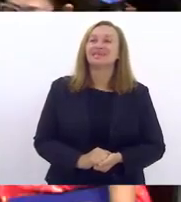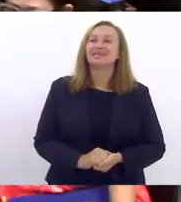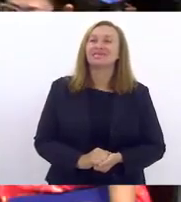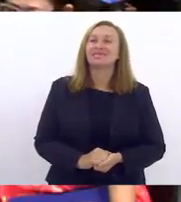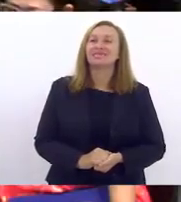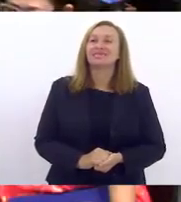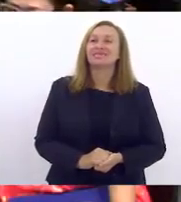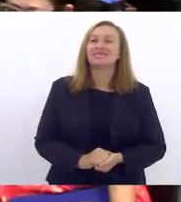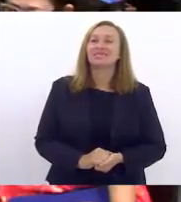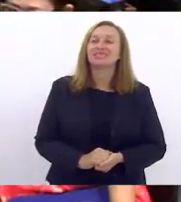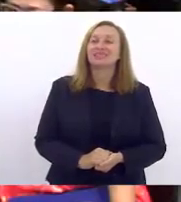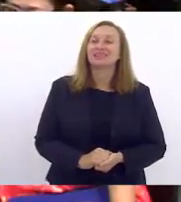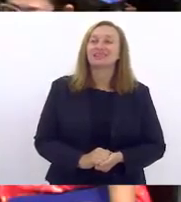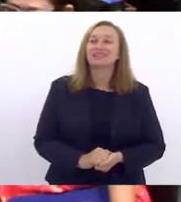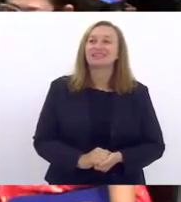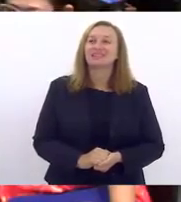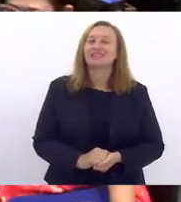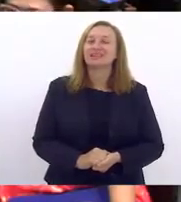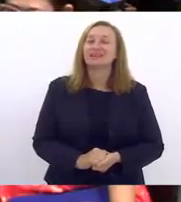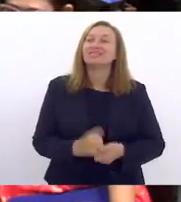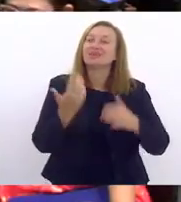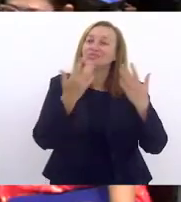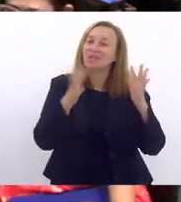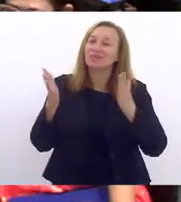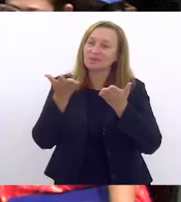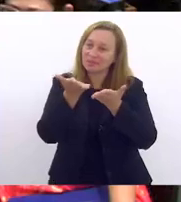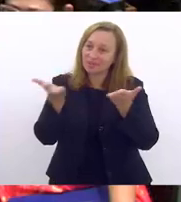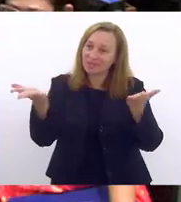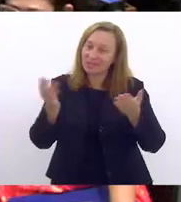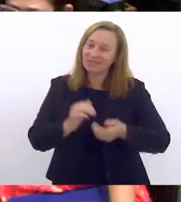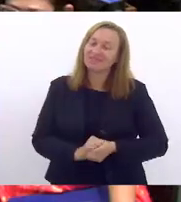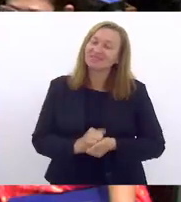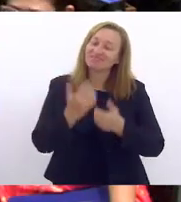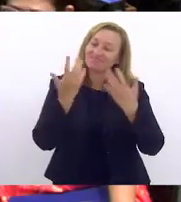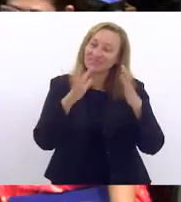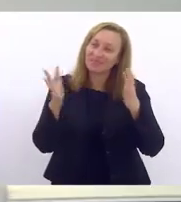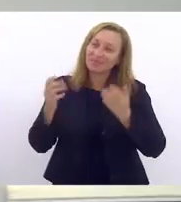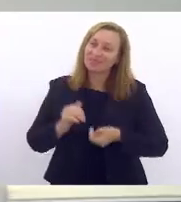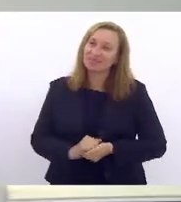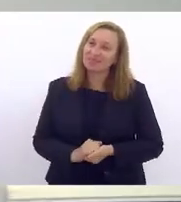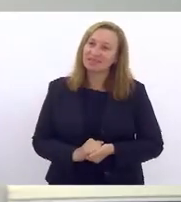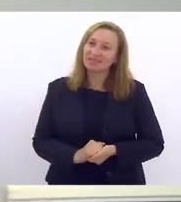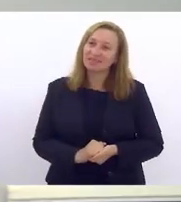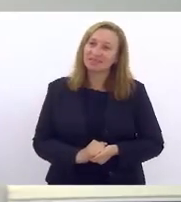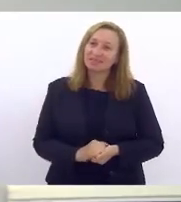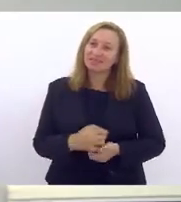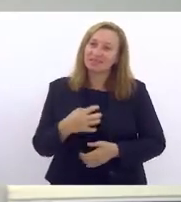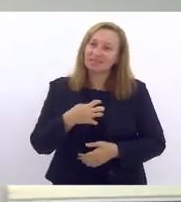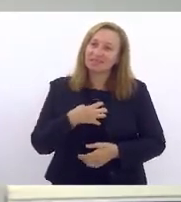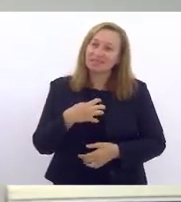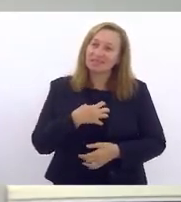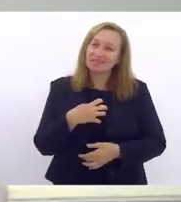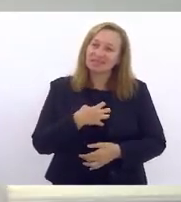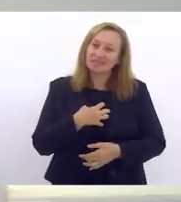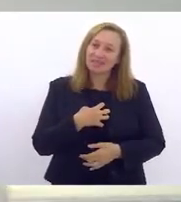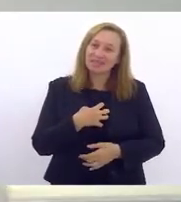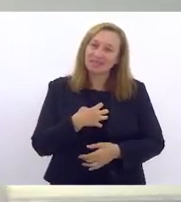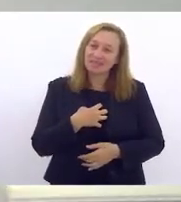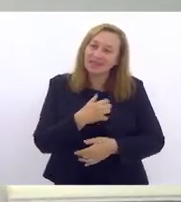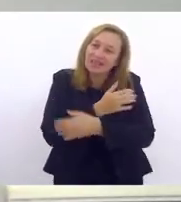Assim, muito parabéns para vocês, parabéns. Sintam-se